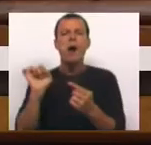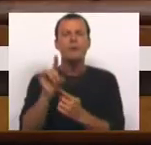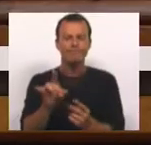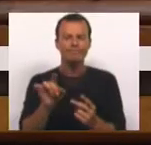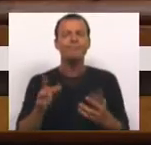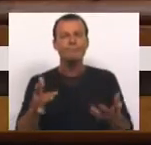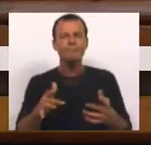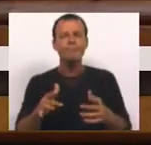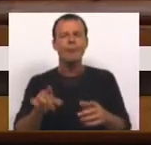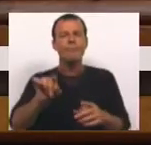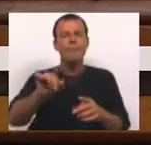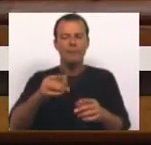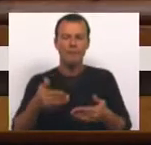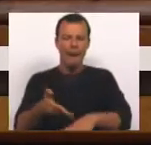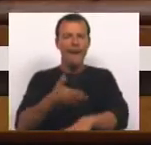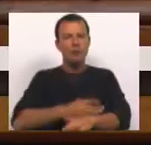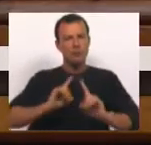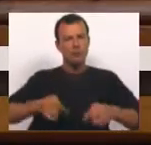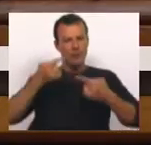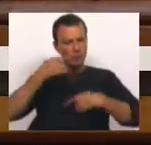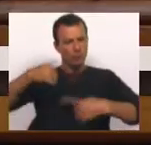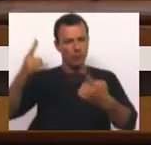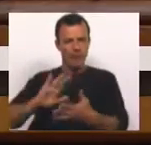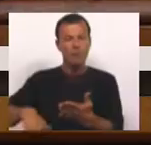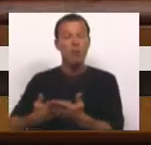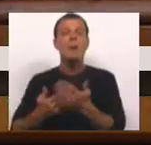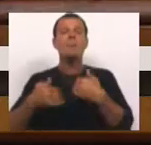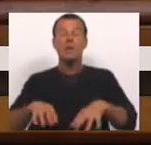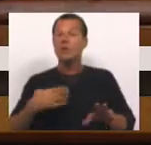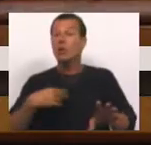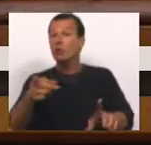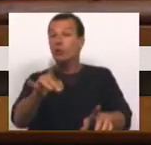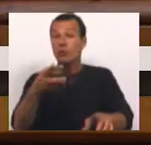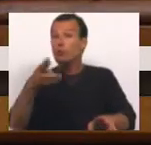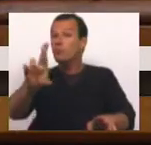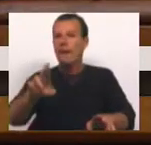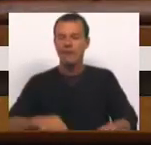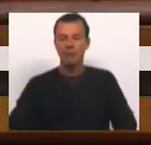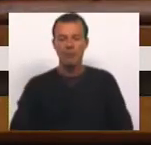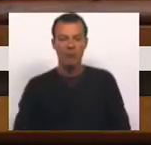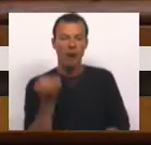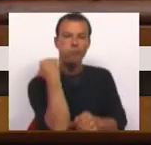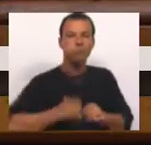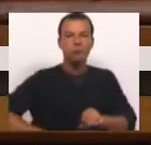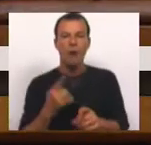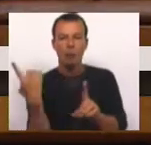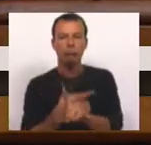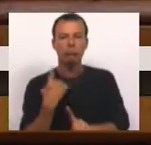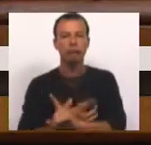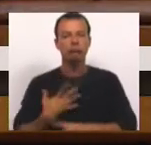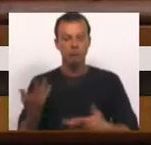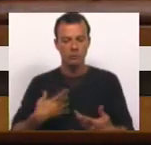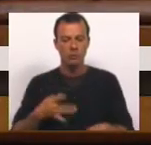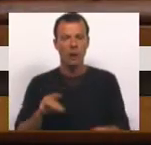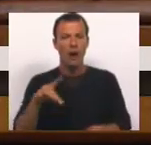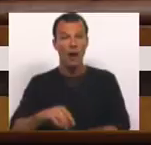antes de entrar propriamente na apresentação do projeto dos Verdes, é de que não esperem de nós a arrogância de afirmar que a discussão sobre a